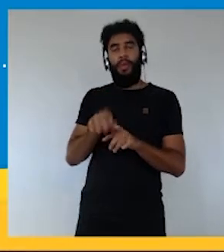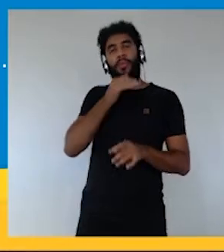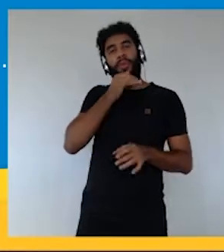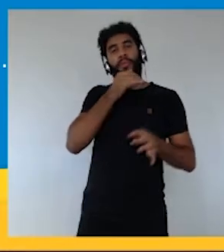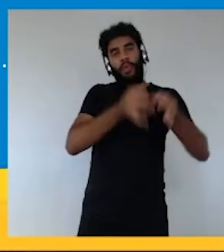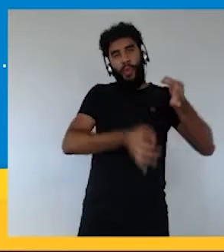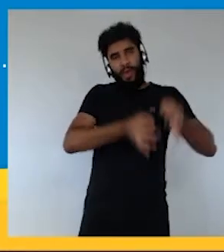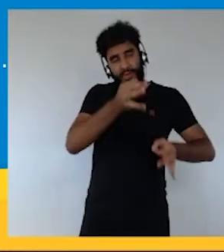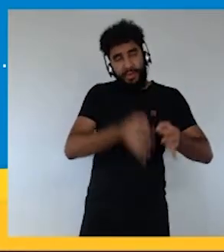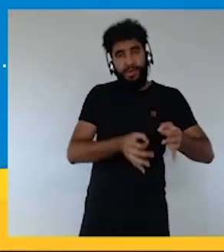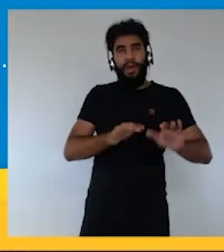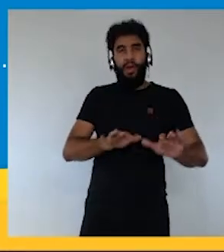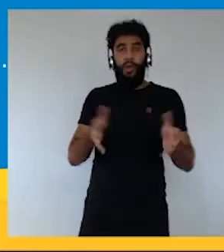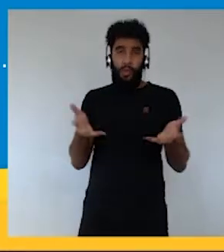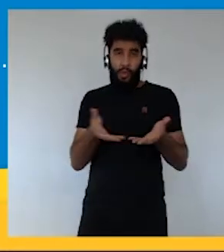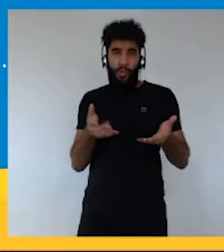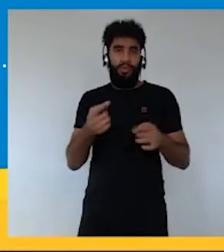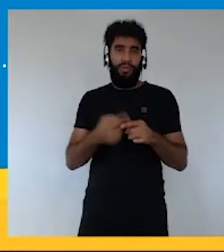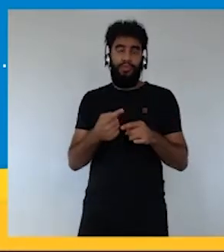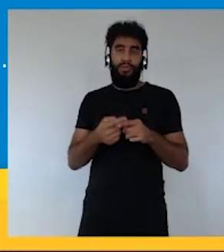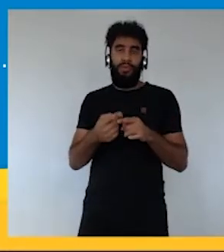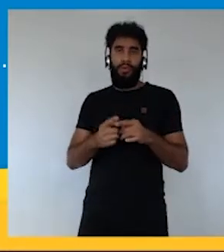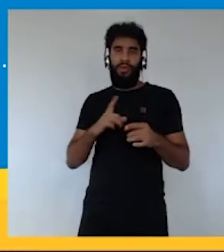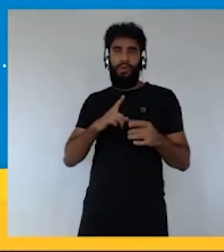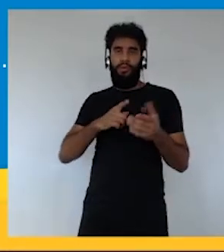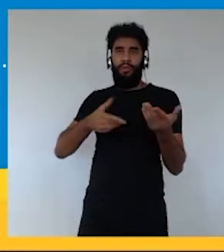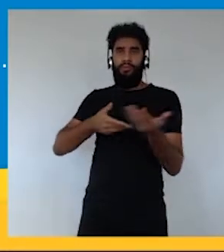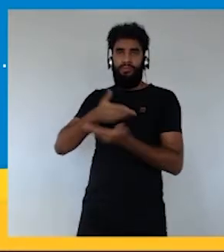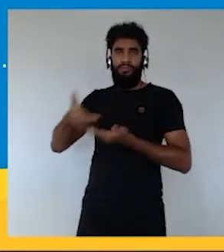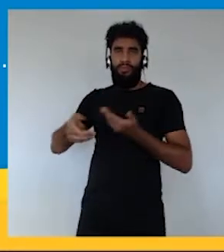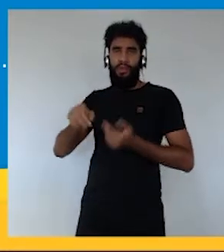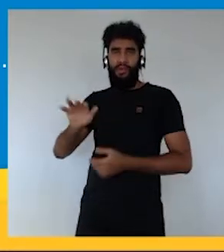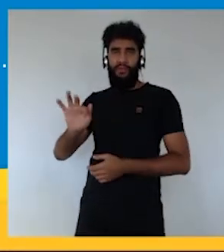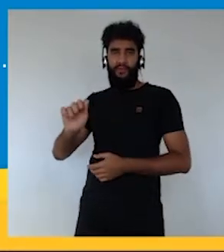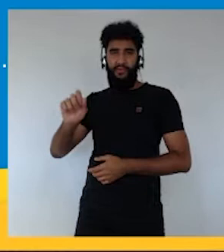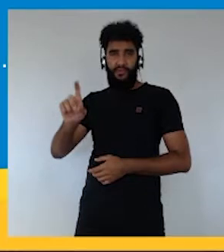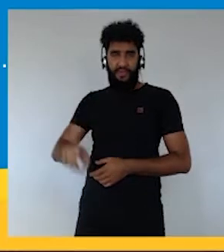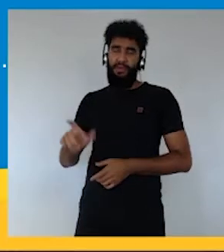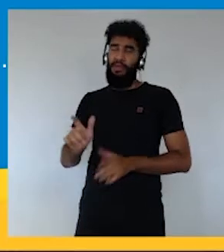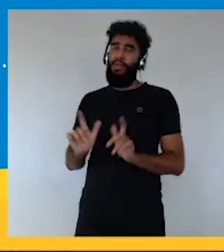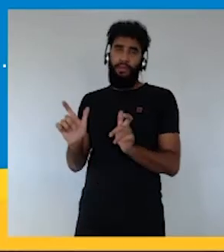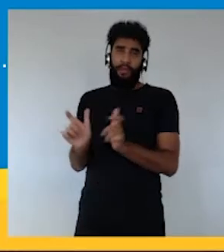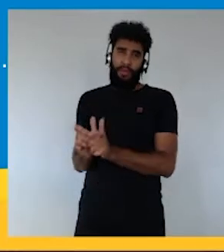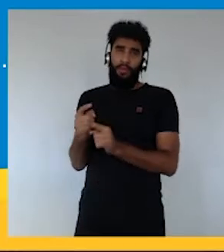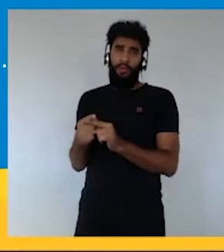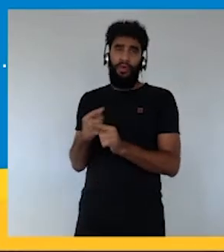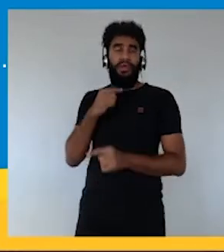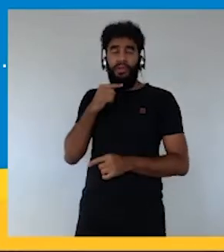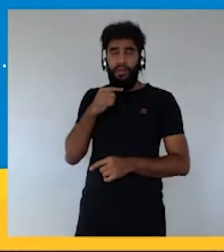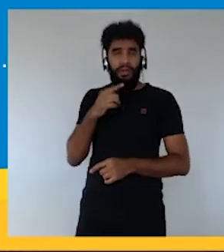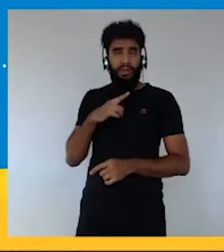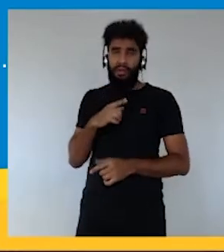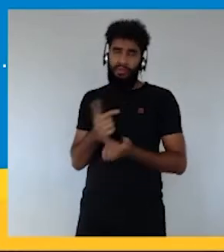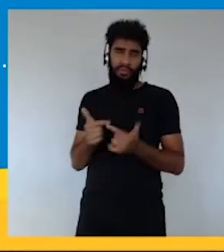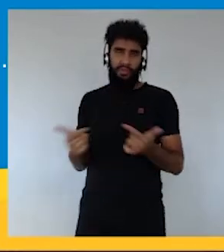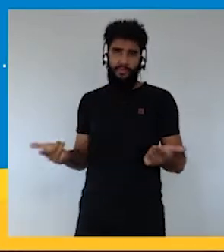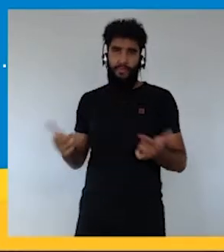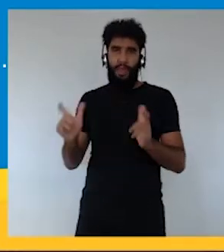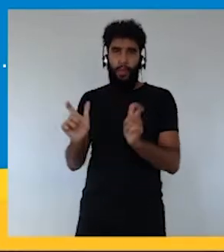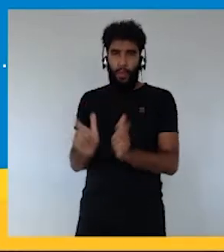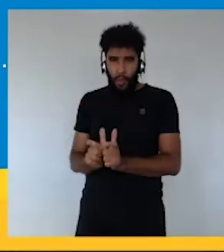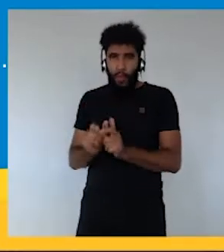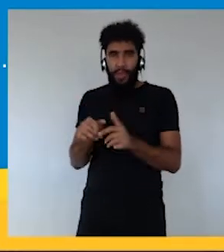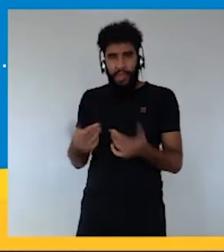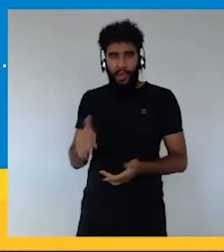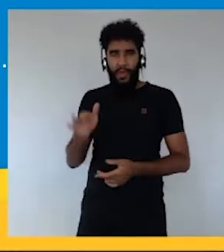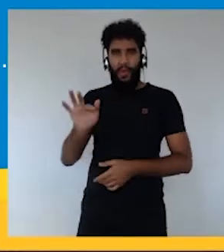etc. E hoje, por conta da externalidade de rede, esse mesmo aparelho de fax tem um valor muito pequeno, porque ninguém mais tem fax hoje em dia, praticamente. Então, fax,